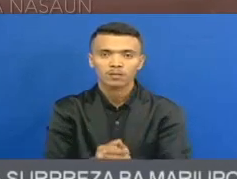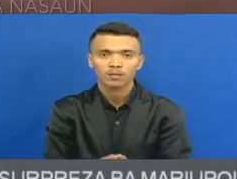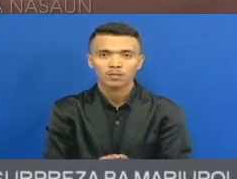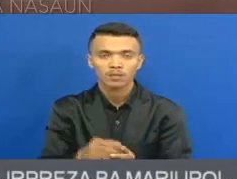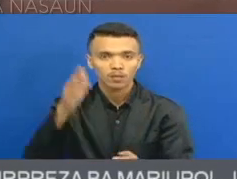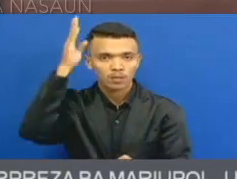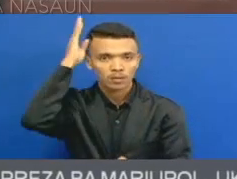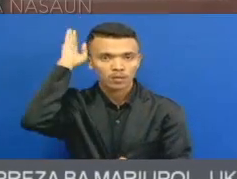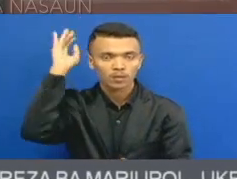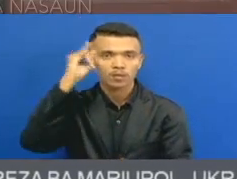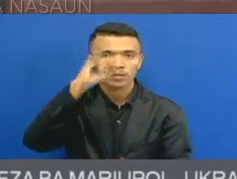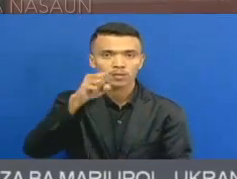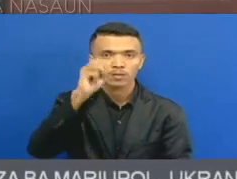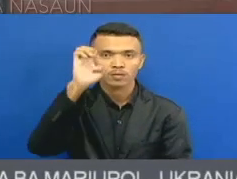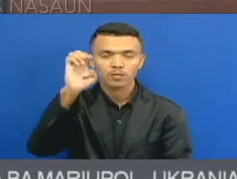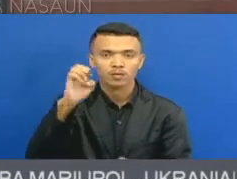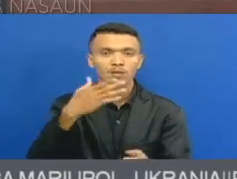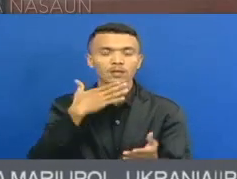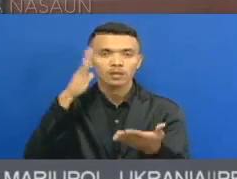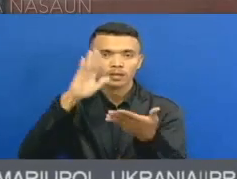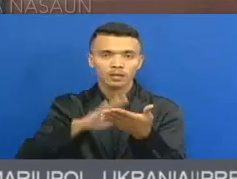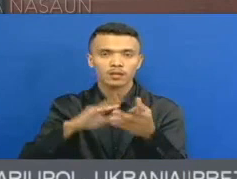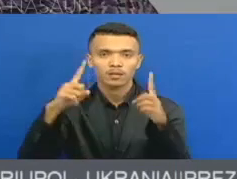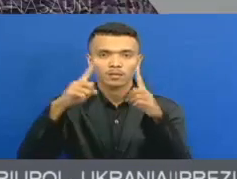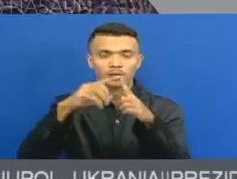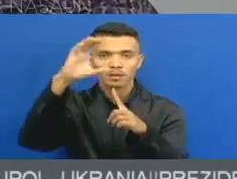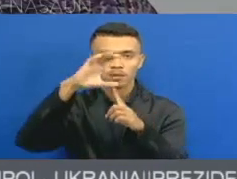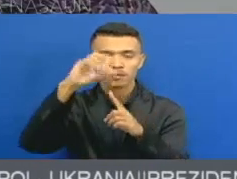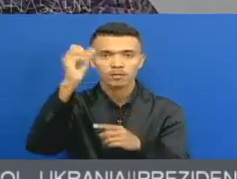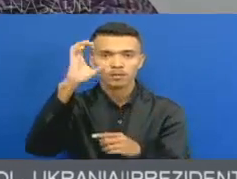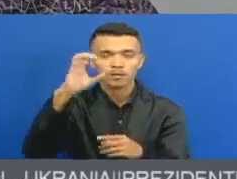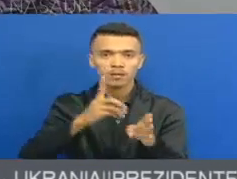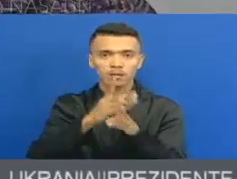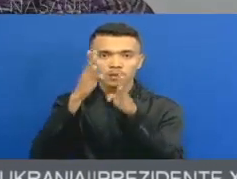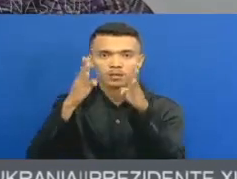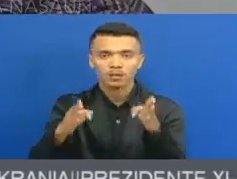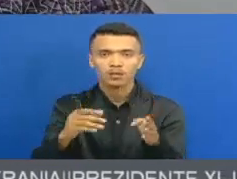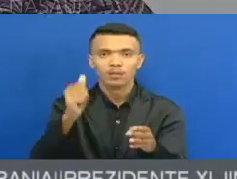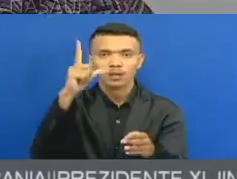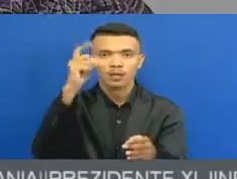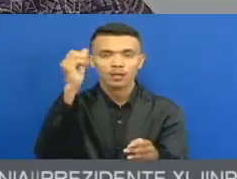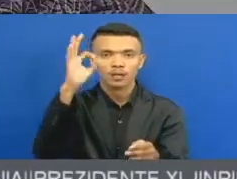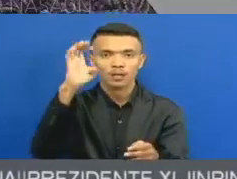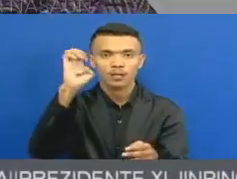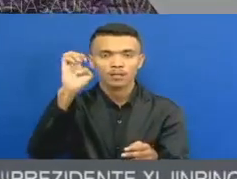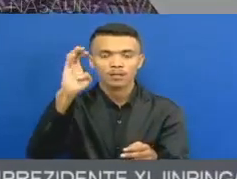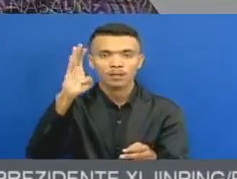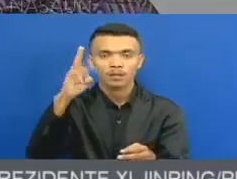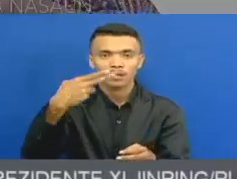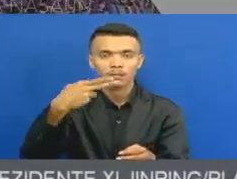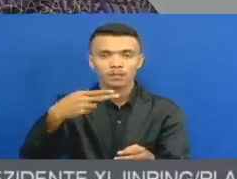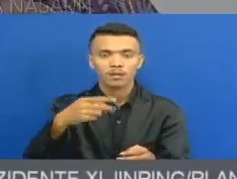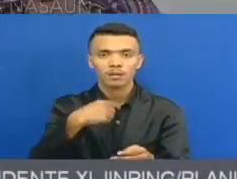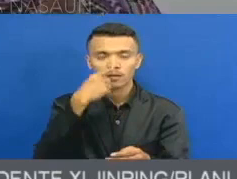Jorge Ximenes ladung pas ia komisan anti korupsi. Direktur eksekutif la Lenok ba Eba Hotu Labe, Christopher